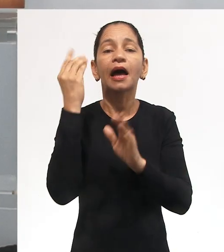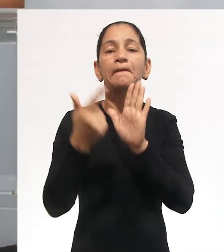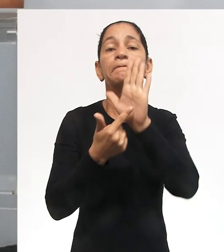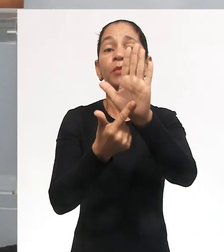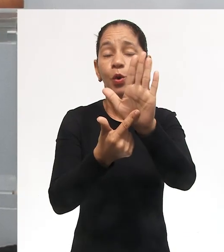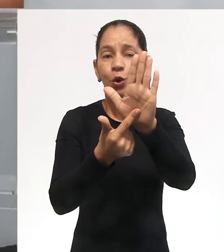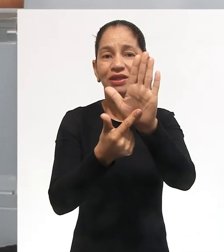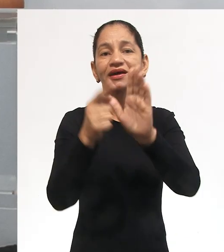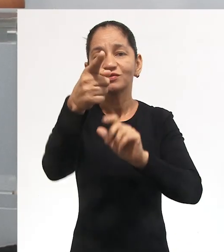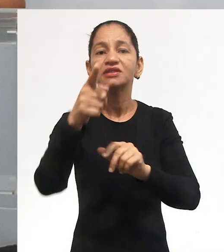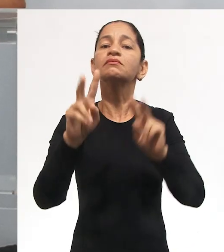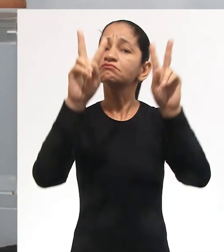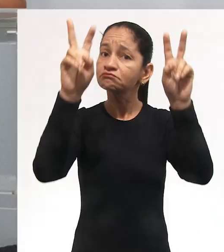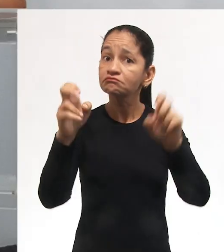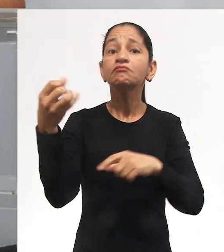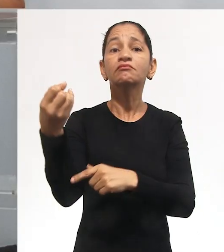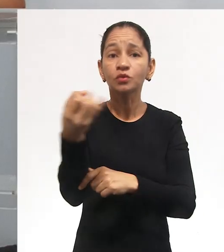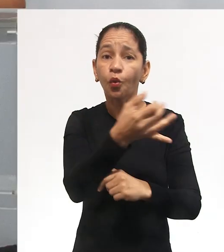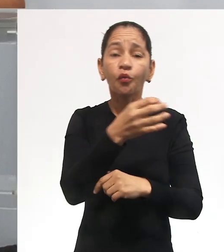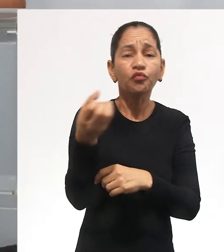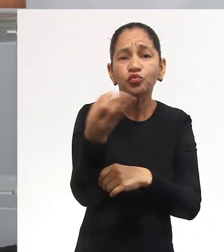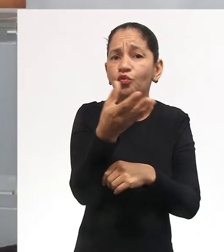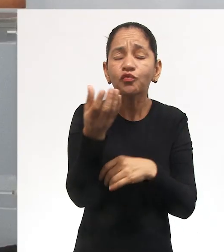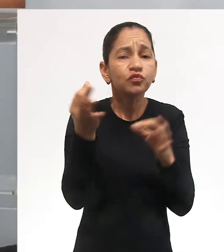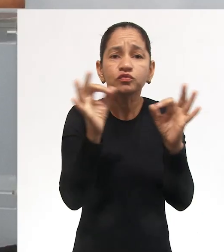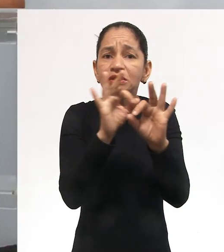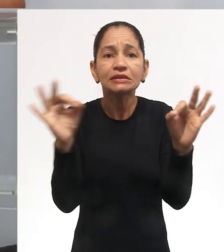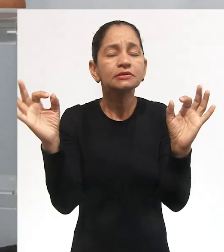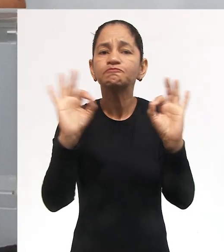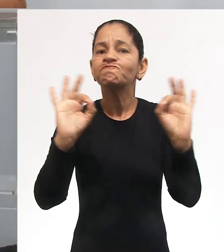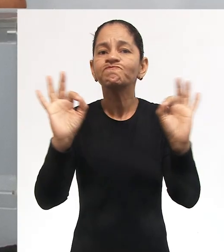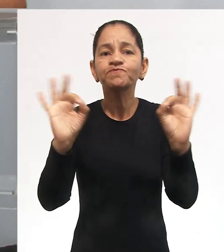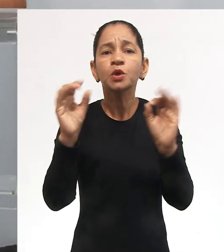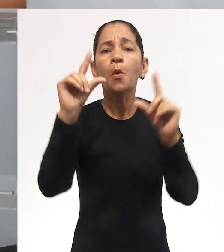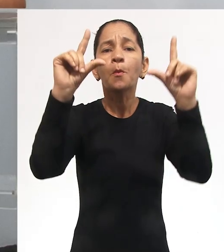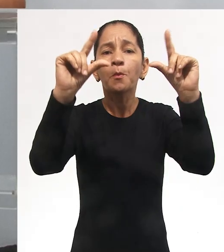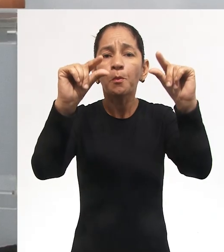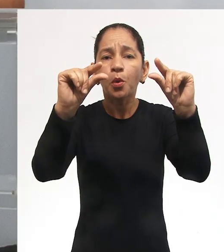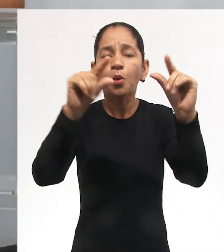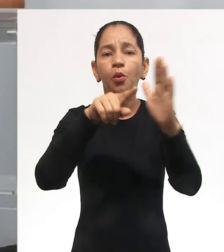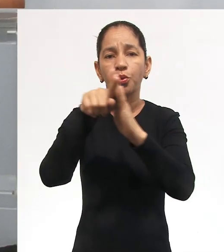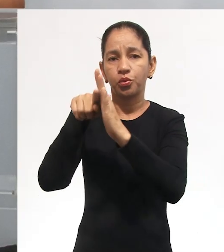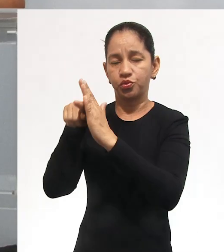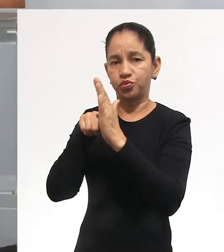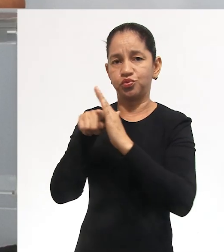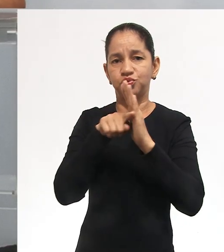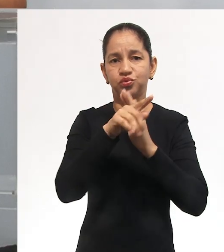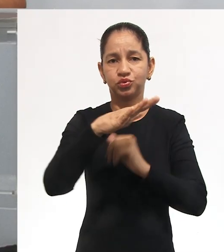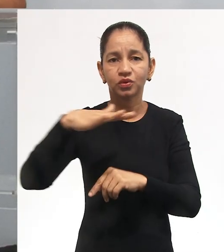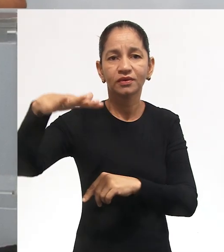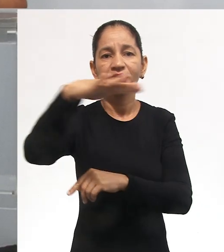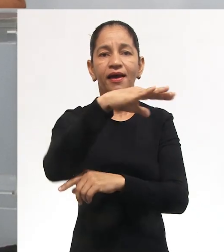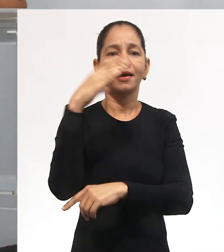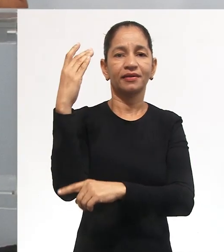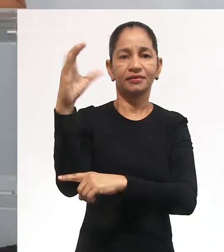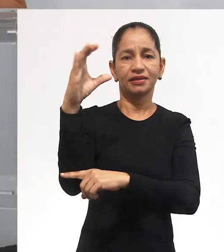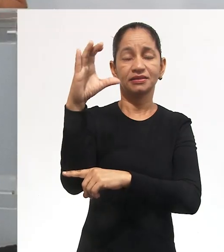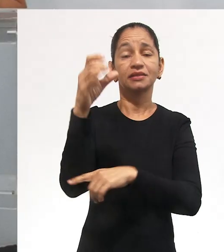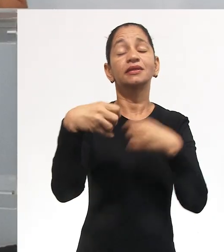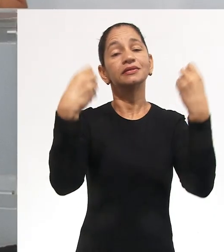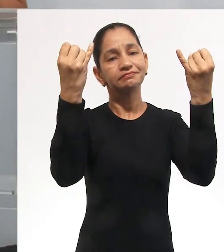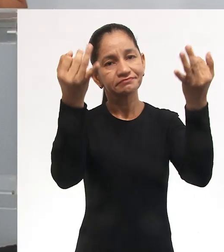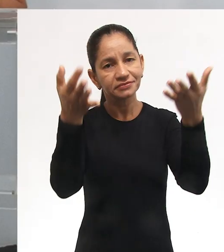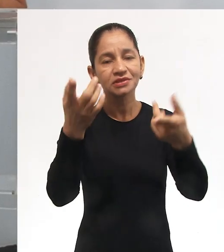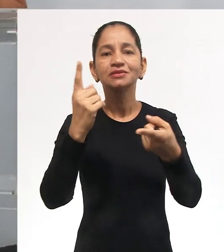você está tratando é um tema novo, é um tema desconhecido, é um tema pouco explorado pela academia, tá? E isso